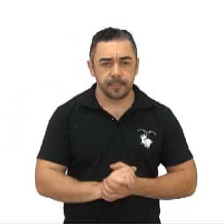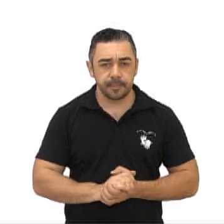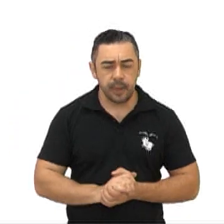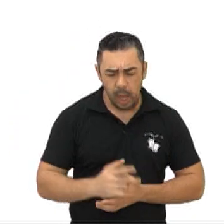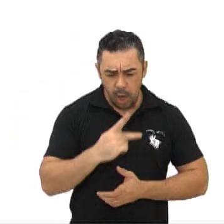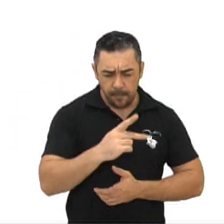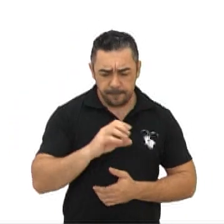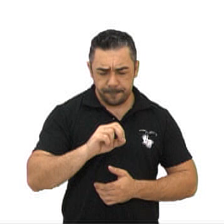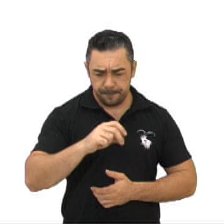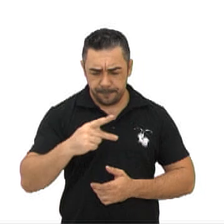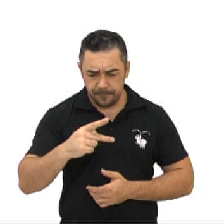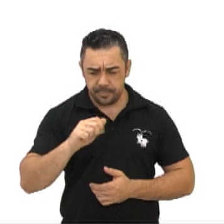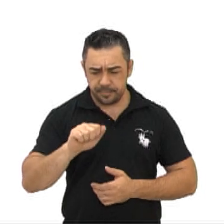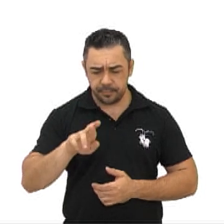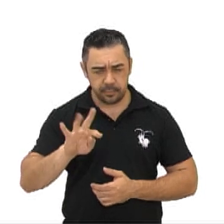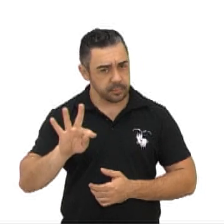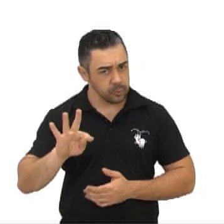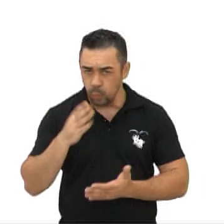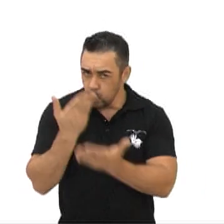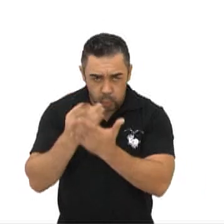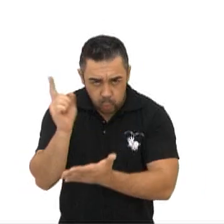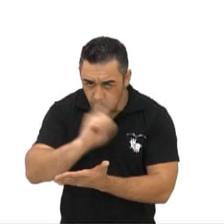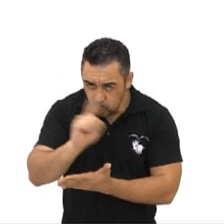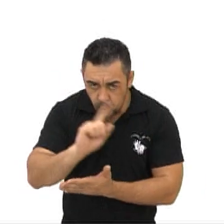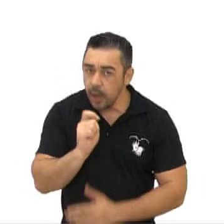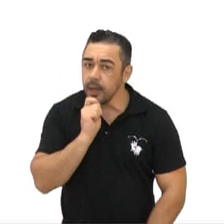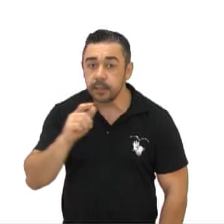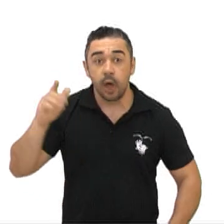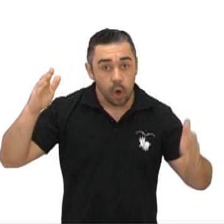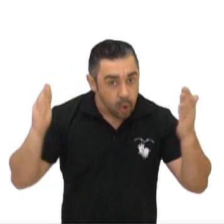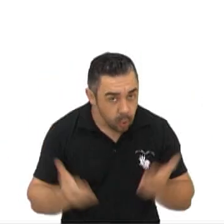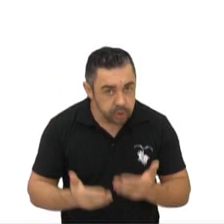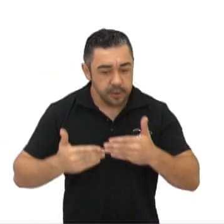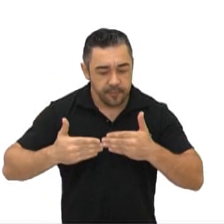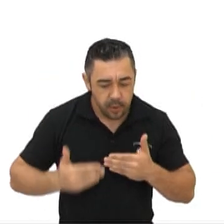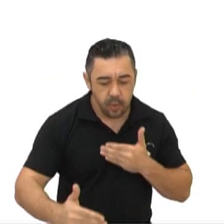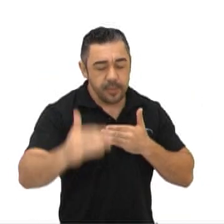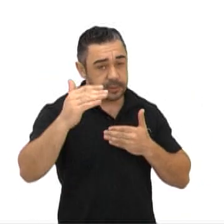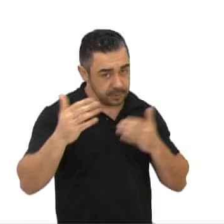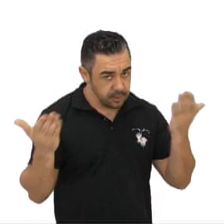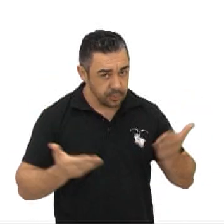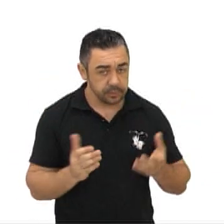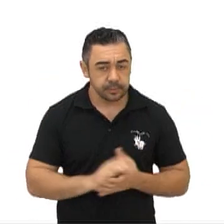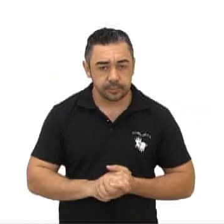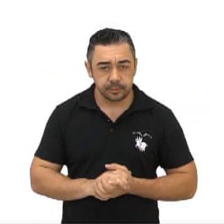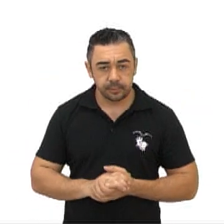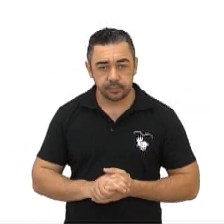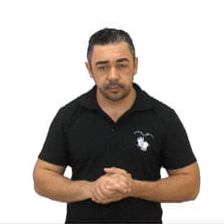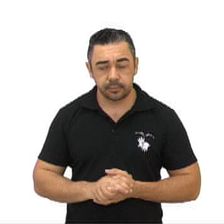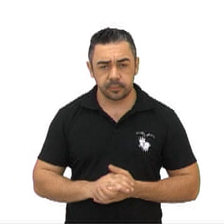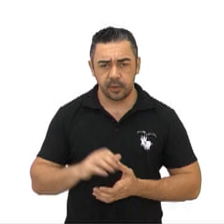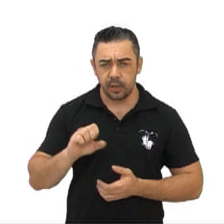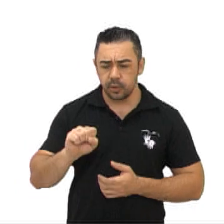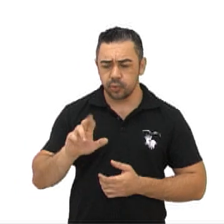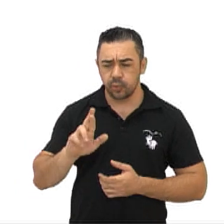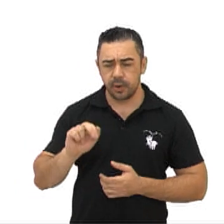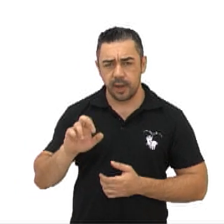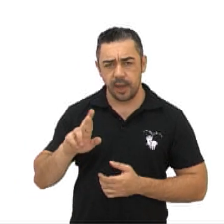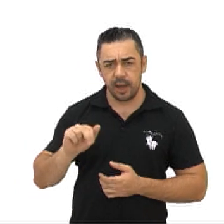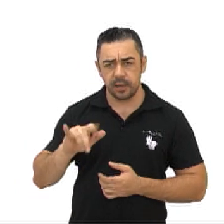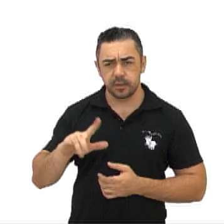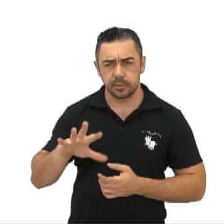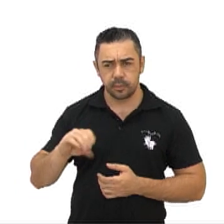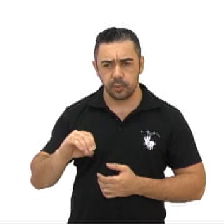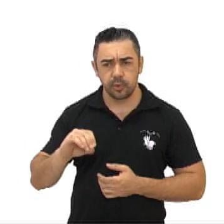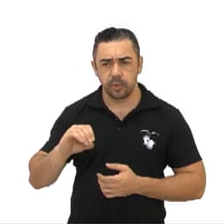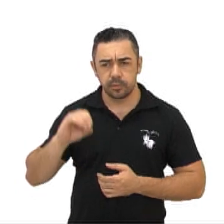é algo que a gente ainda não estudou, tá? A gente vai estudar hoje, a gente vai conversar sobre isso hoje. Surrealismo é algo que